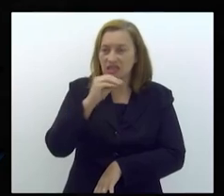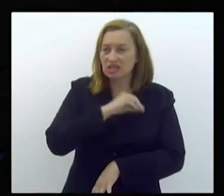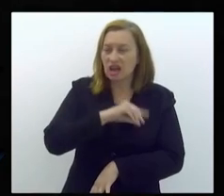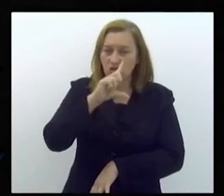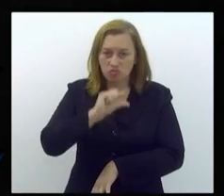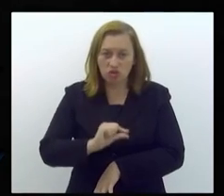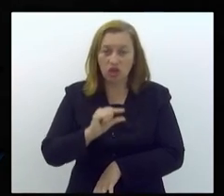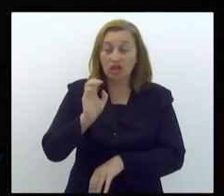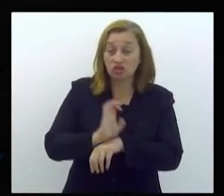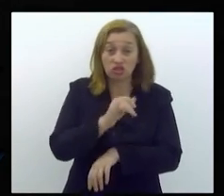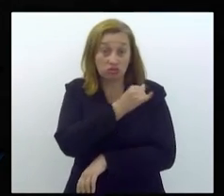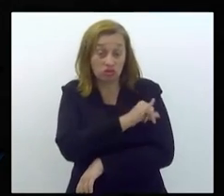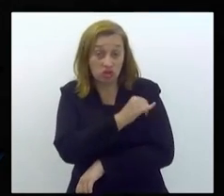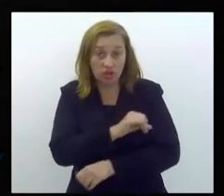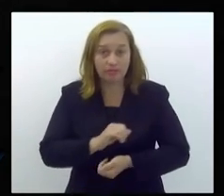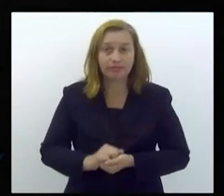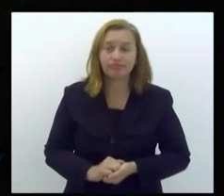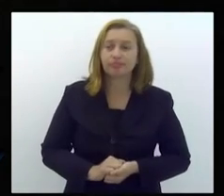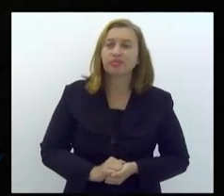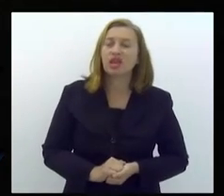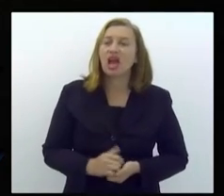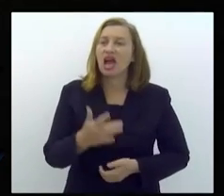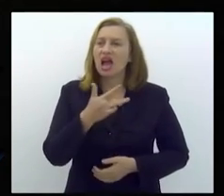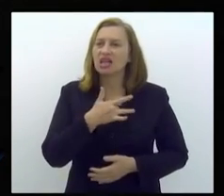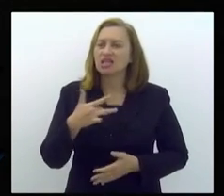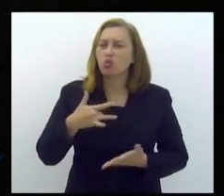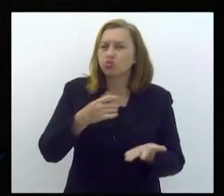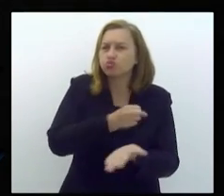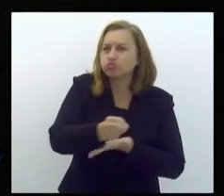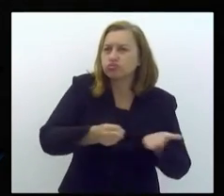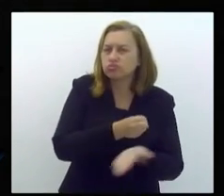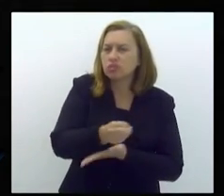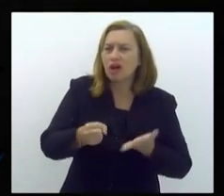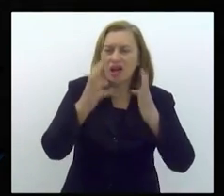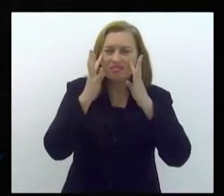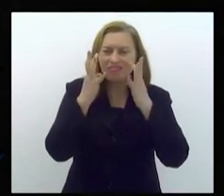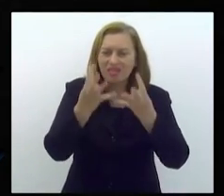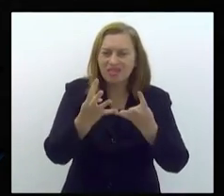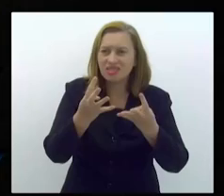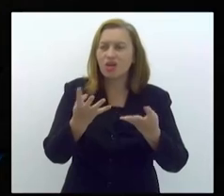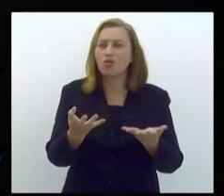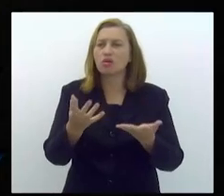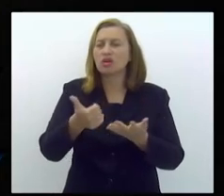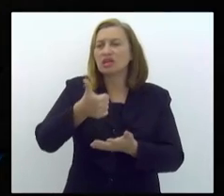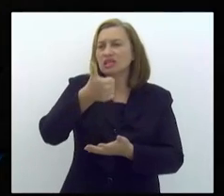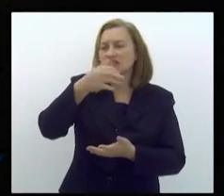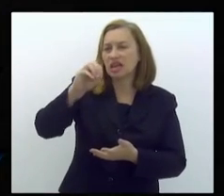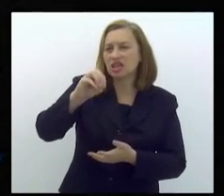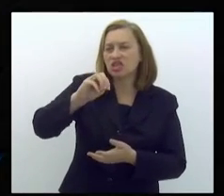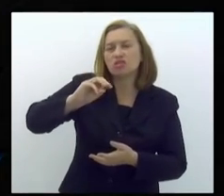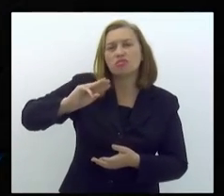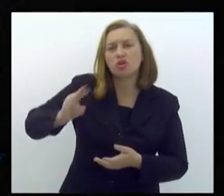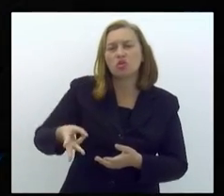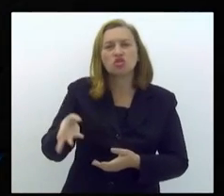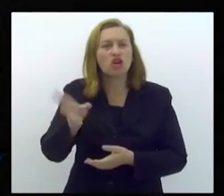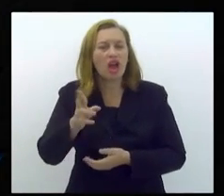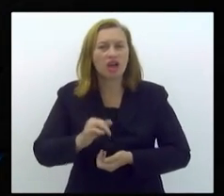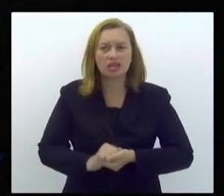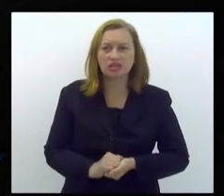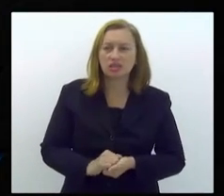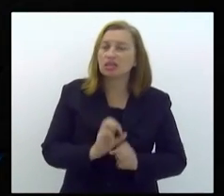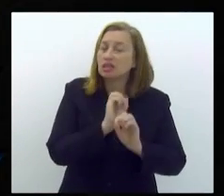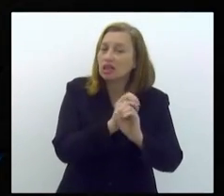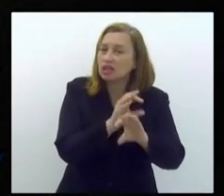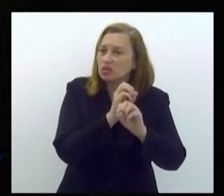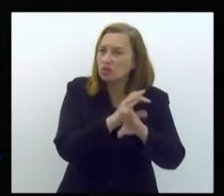Janeiro na saúde básica na atenção básica à saúde serão 10 bilhões de reais na